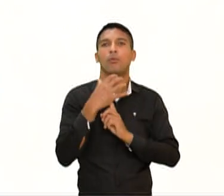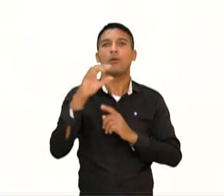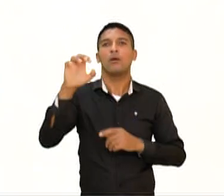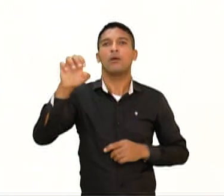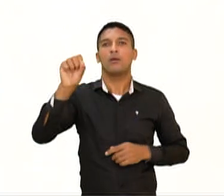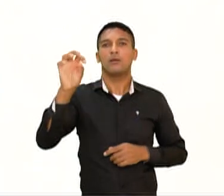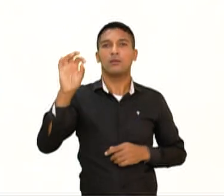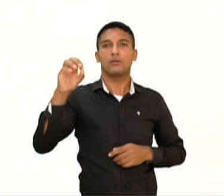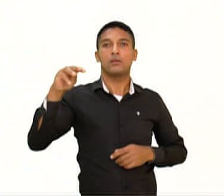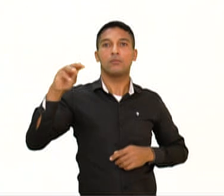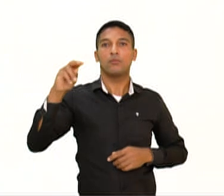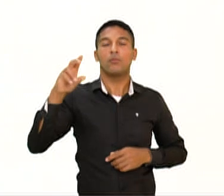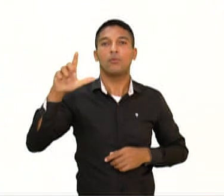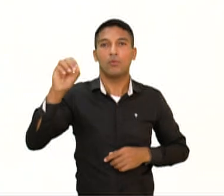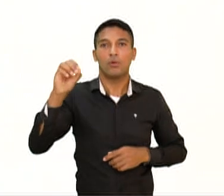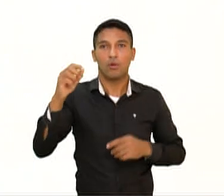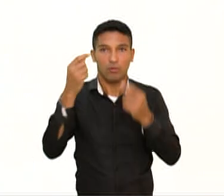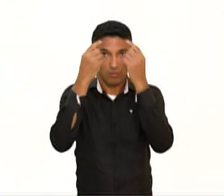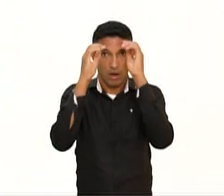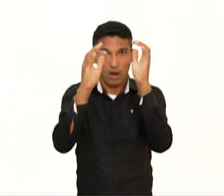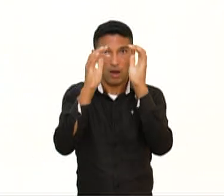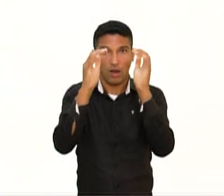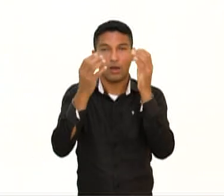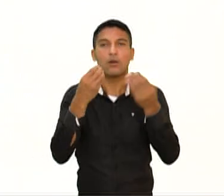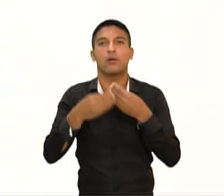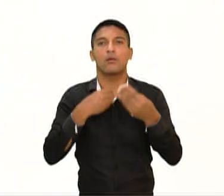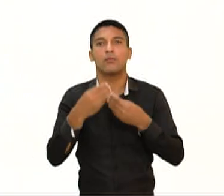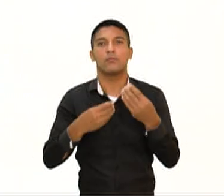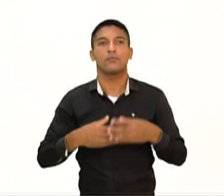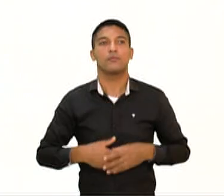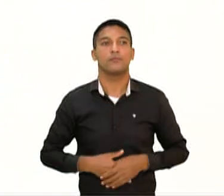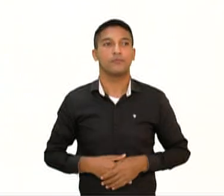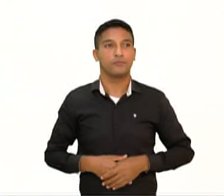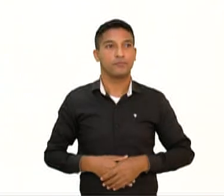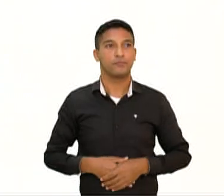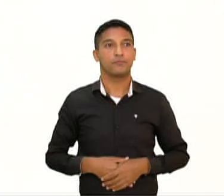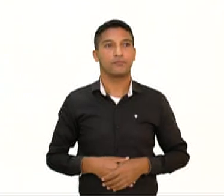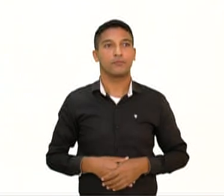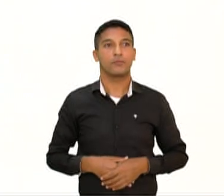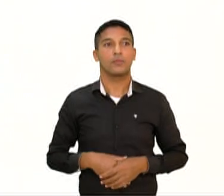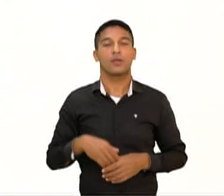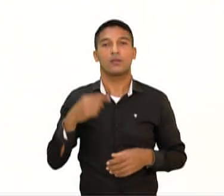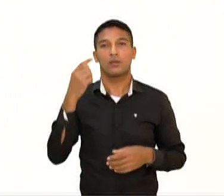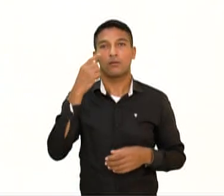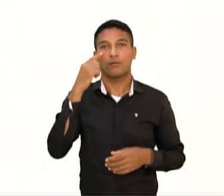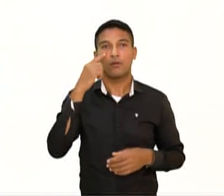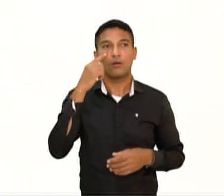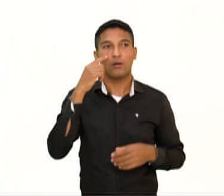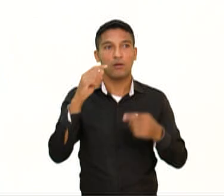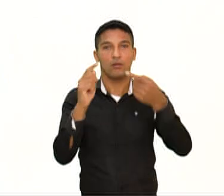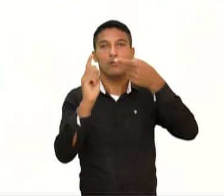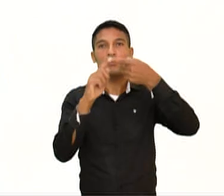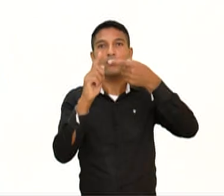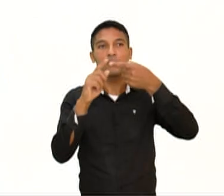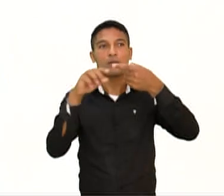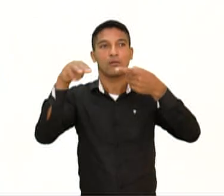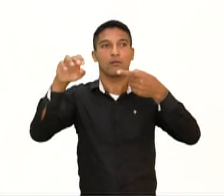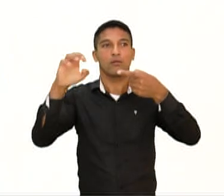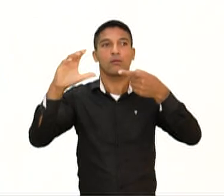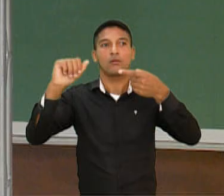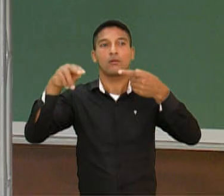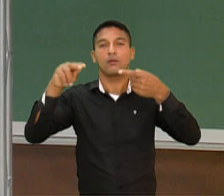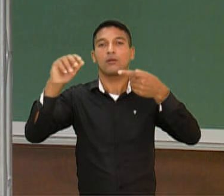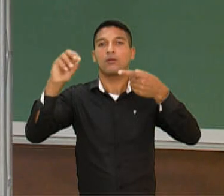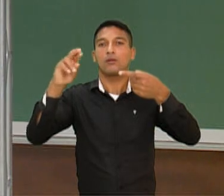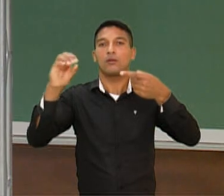tem 4 formas de recepcionar esses estímulos aqui. Tá? Mecanorreceptores, ou seja, a partir